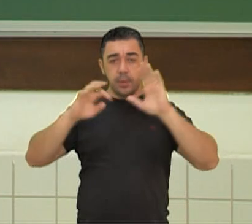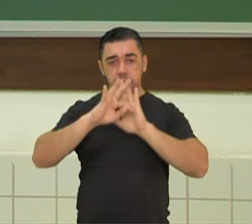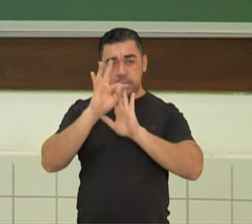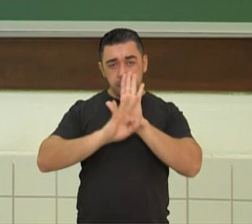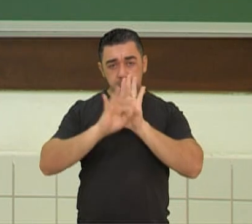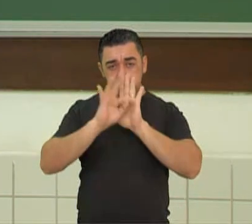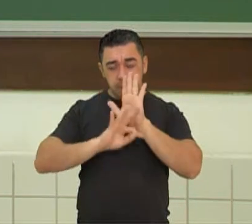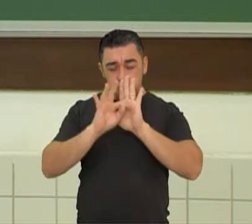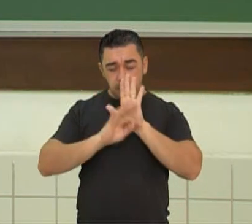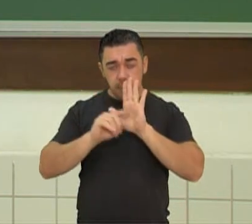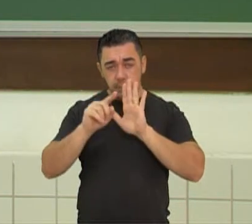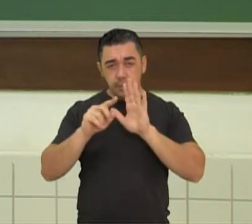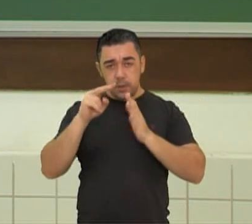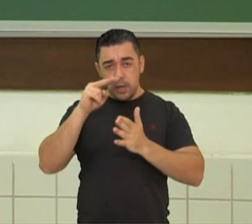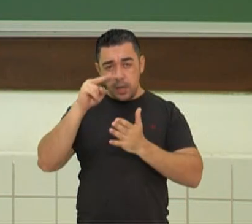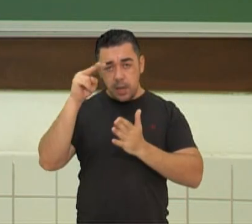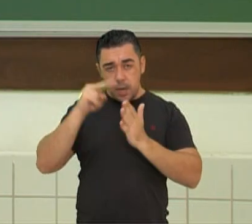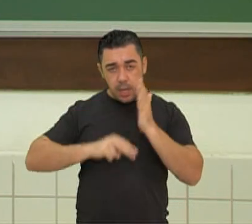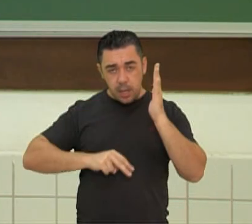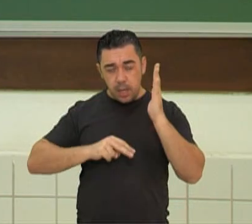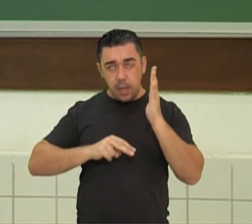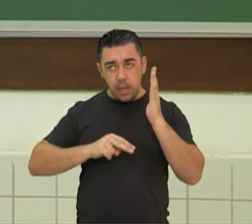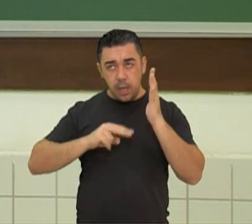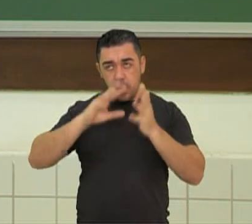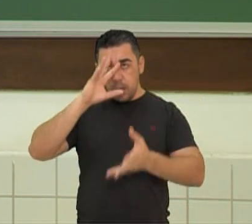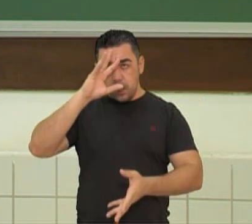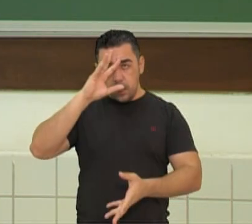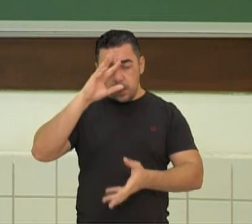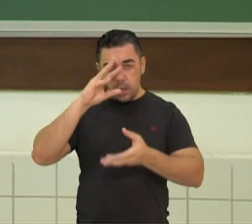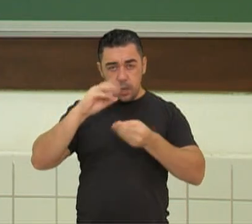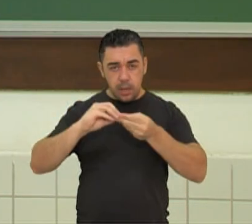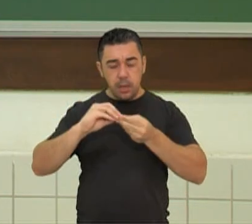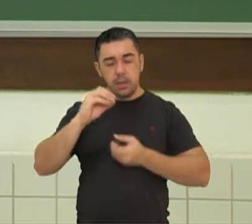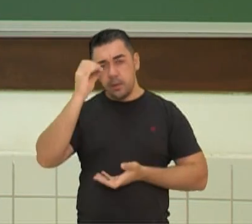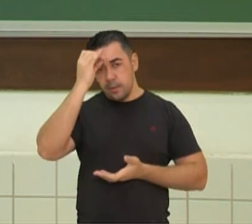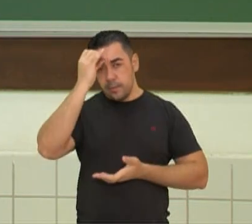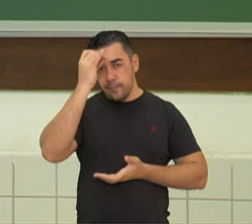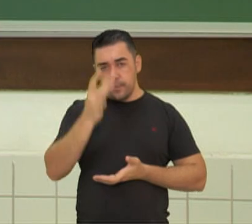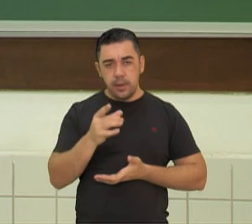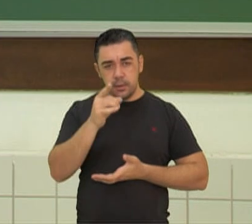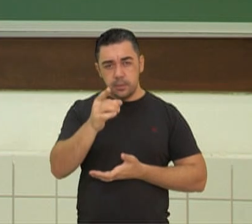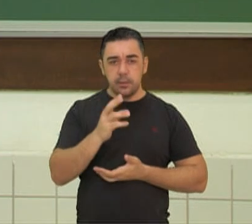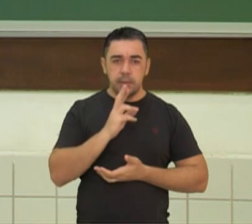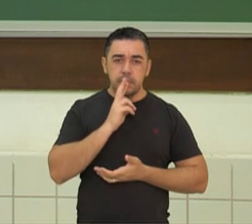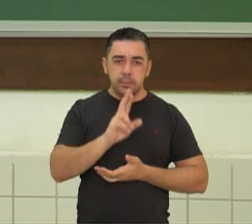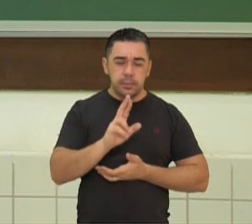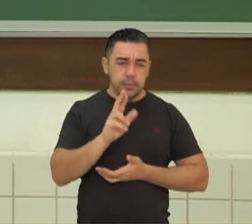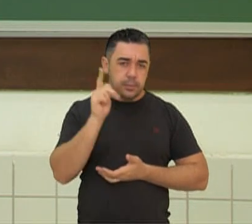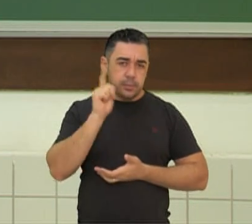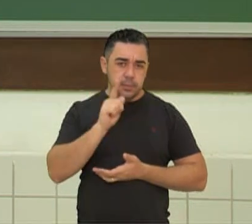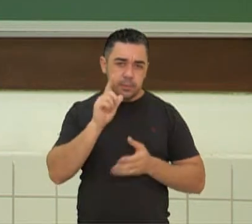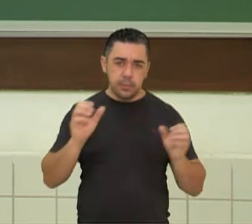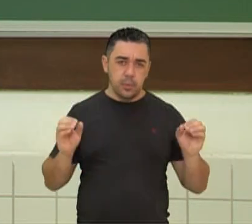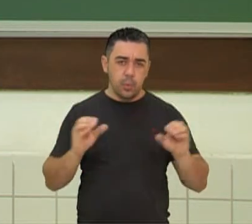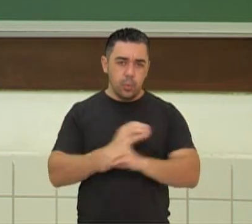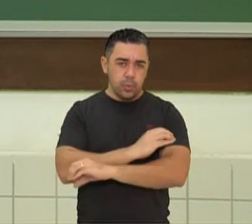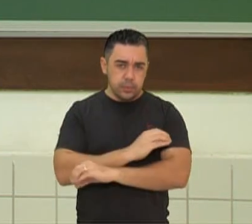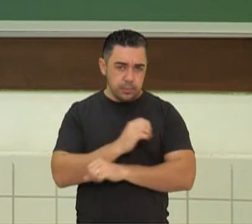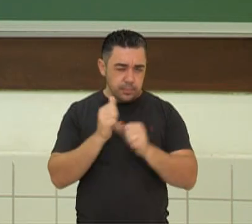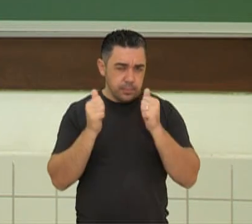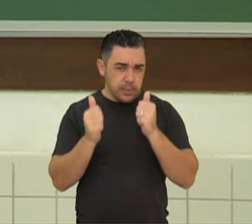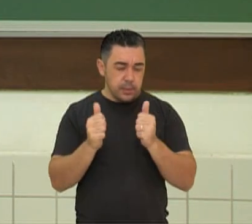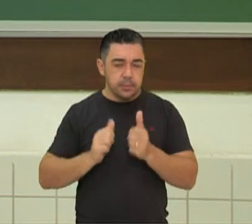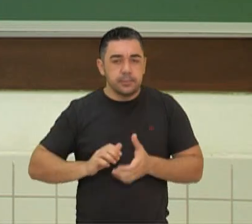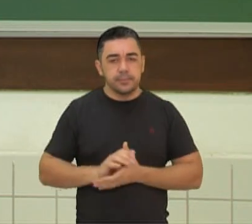nosso trecho, tá? Do nosso texto, para que possa facilitar vocês concluírem a resposta, tudo